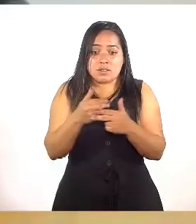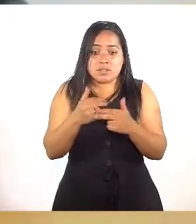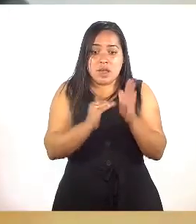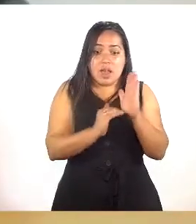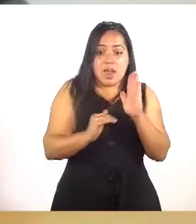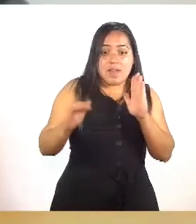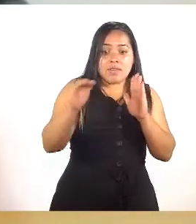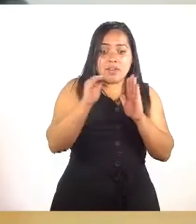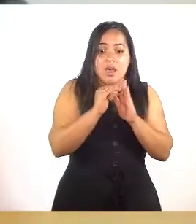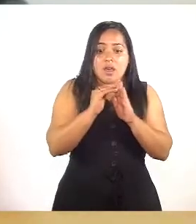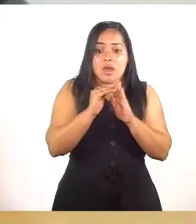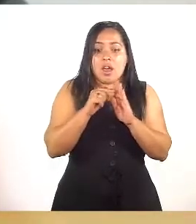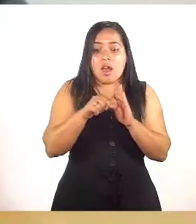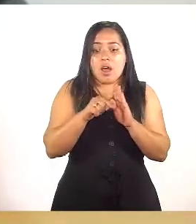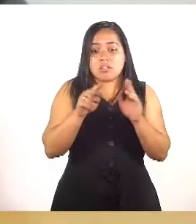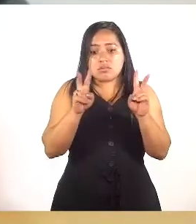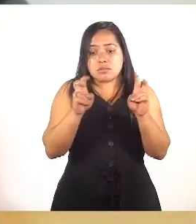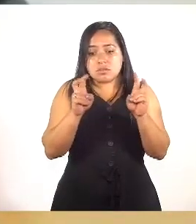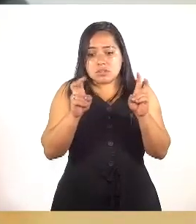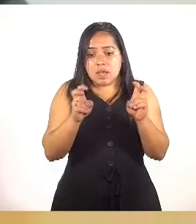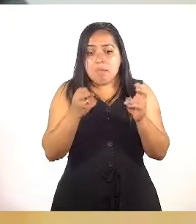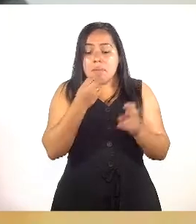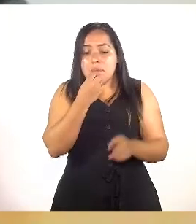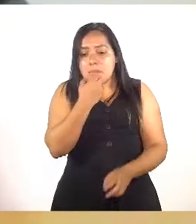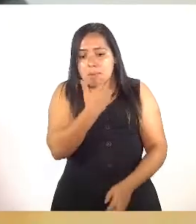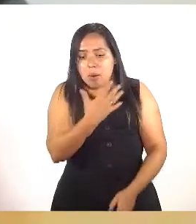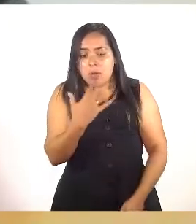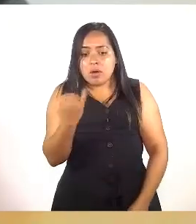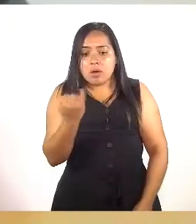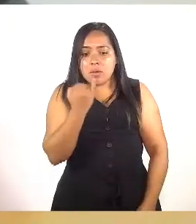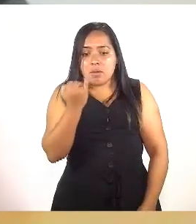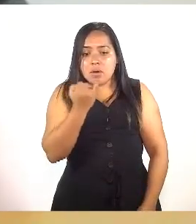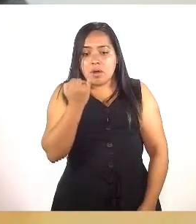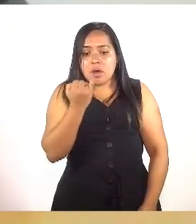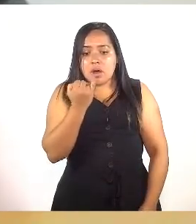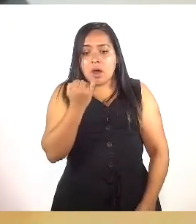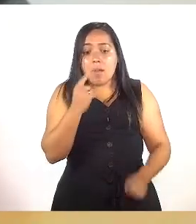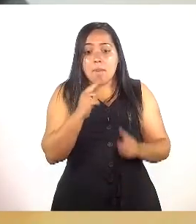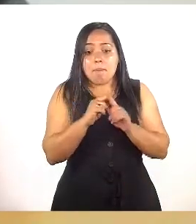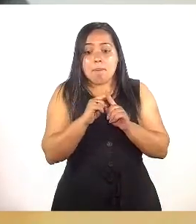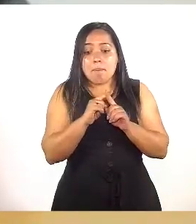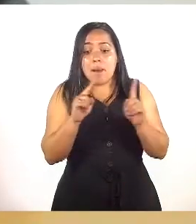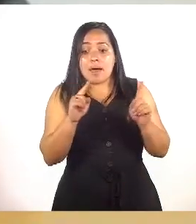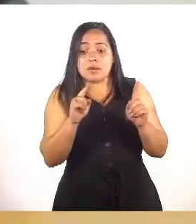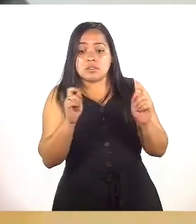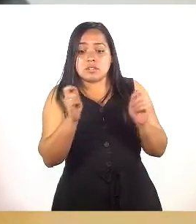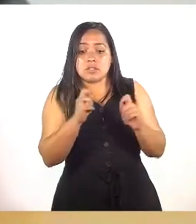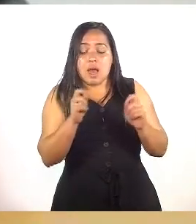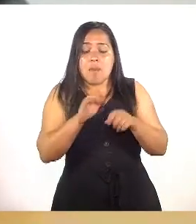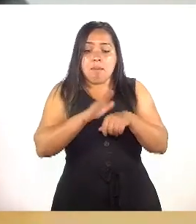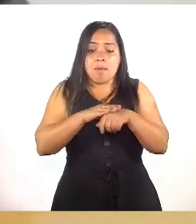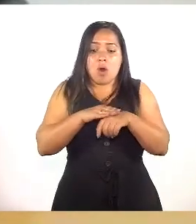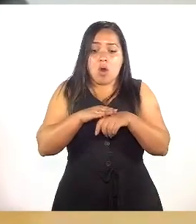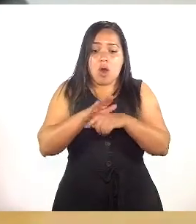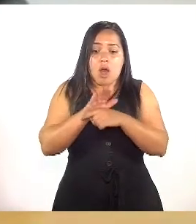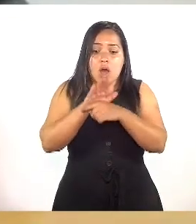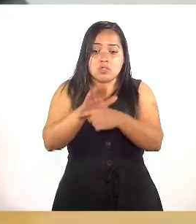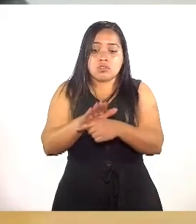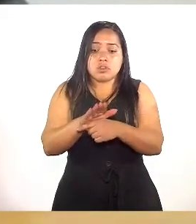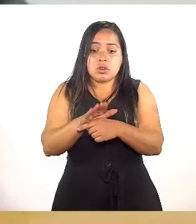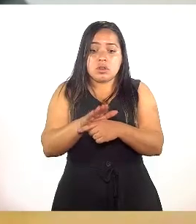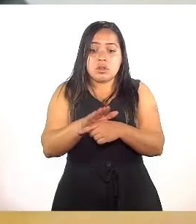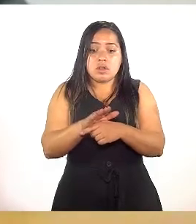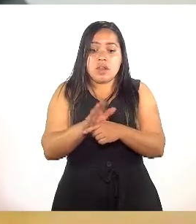temática constante, realmente. Uma das principais formas de contribuir é tornando a agência